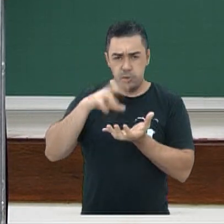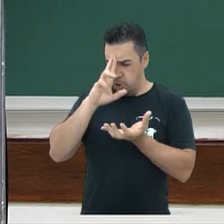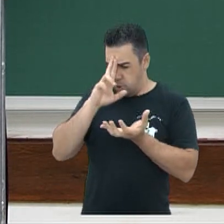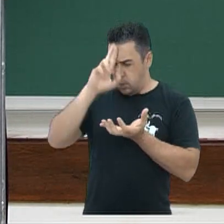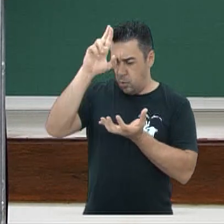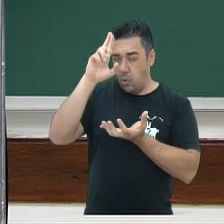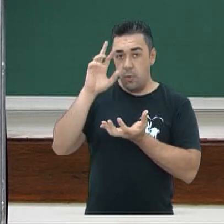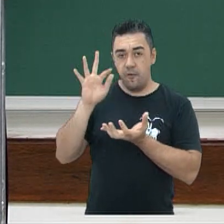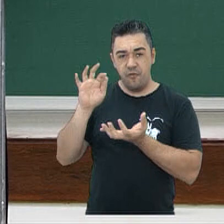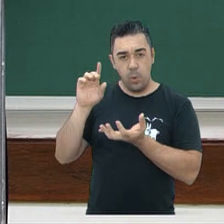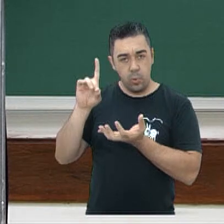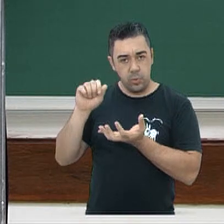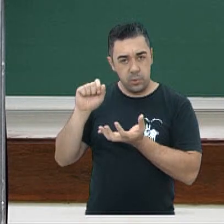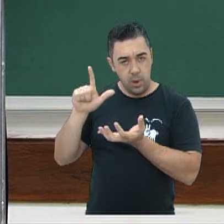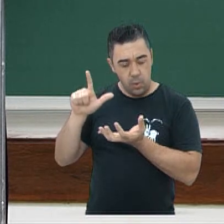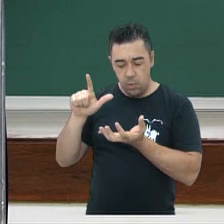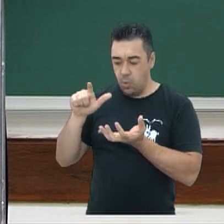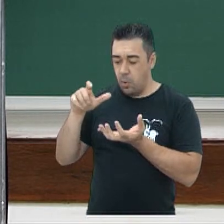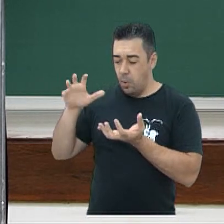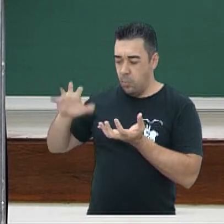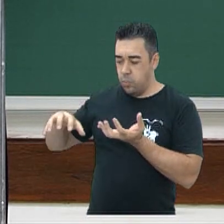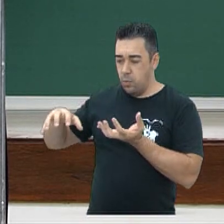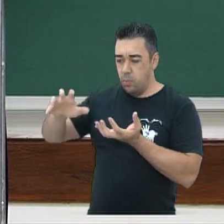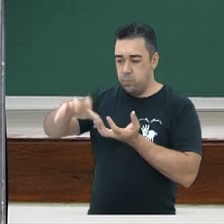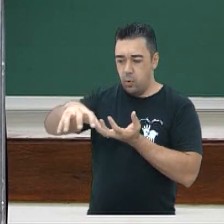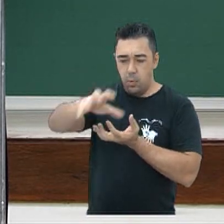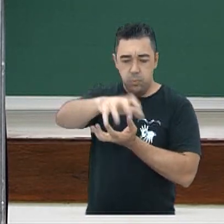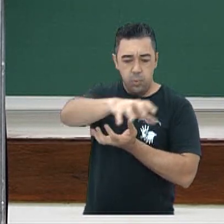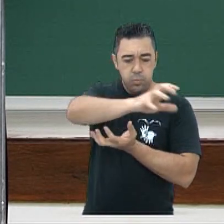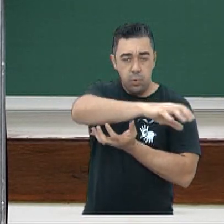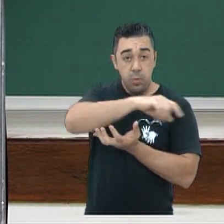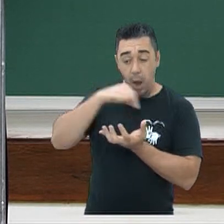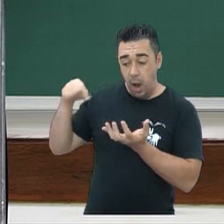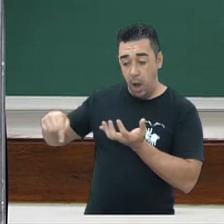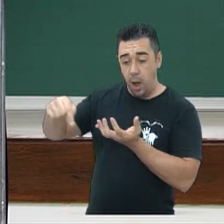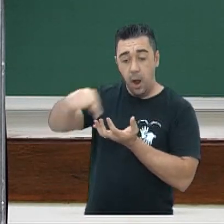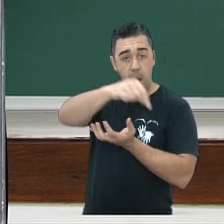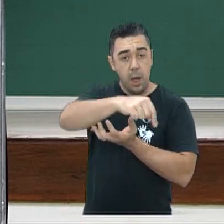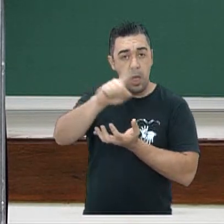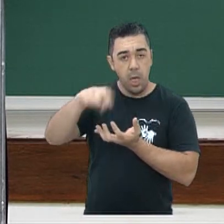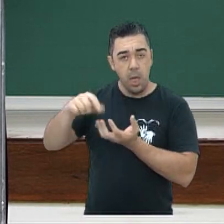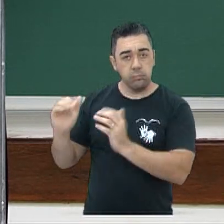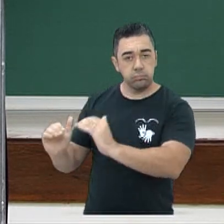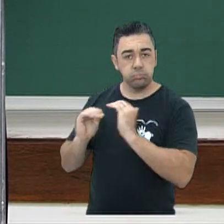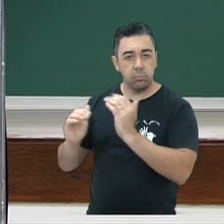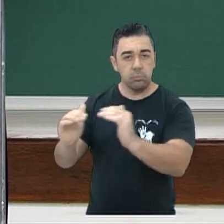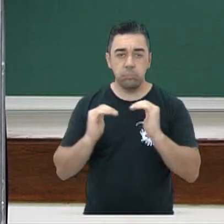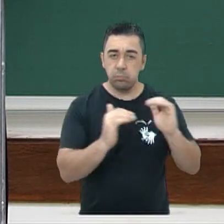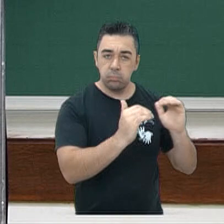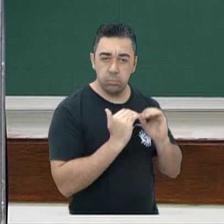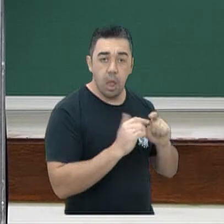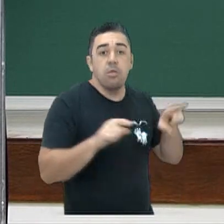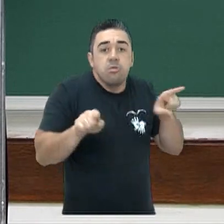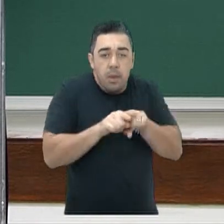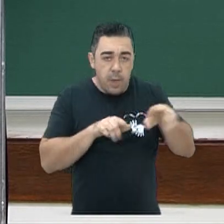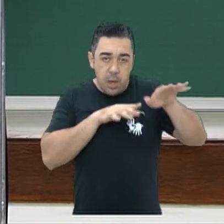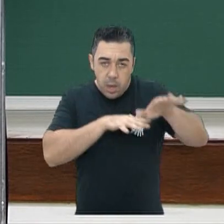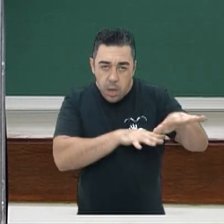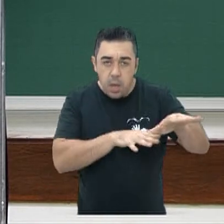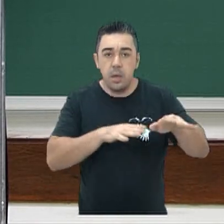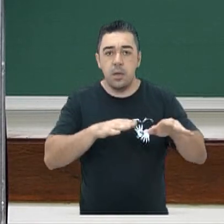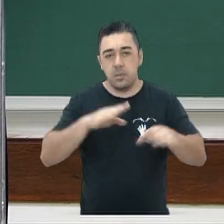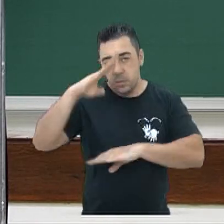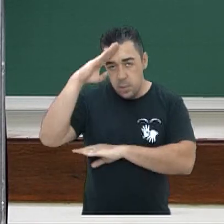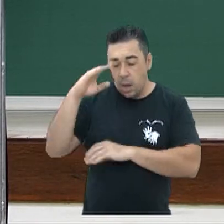senhorio ali, né, daquele grande feudo, um monte de camponeses subordinados a eles, os cavaleiros subordinados a ele, e lá